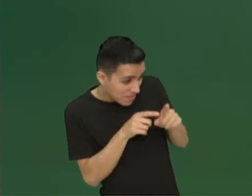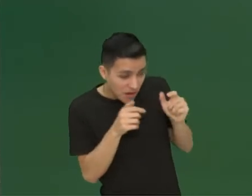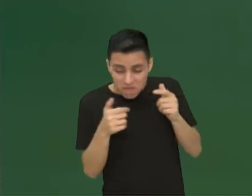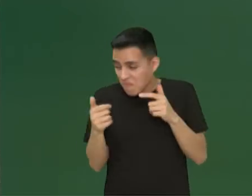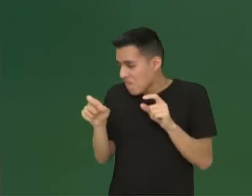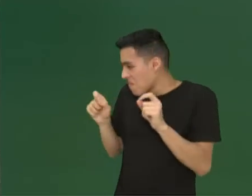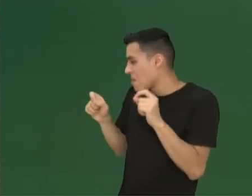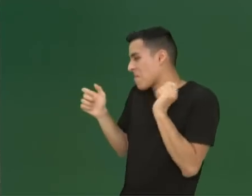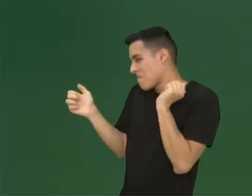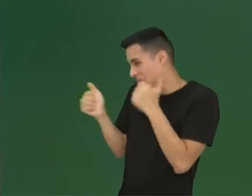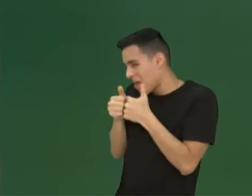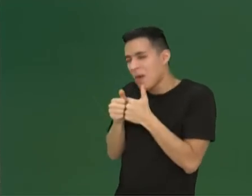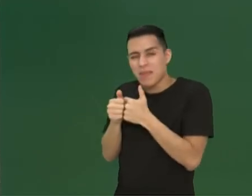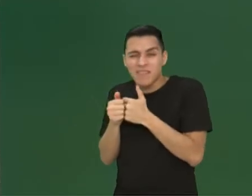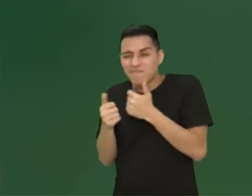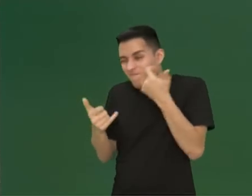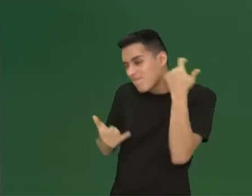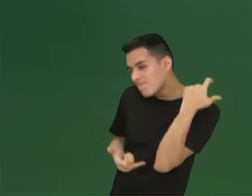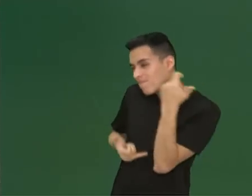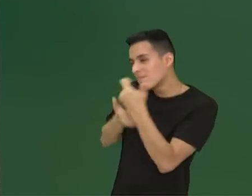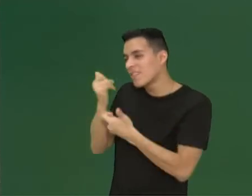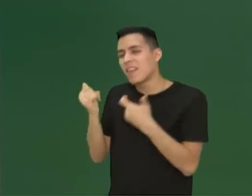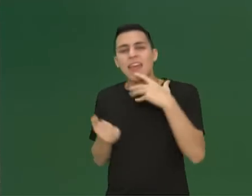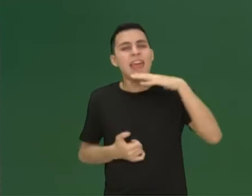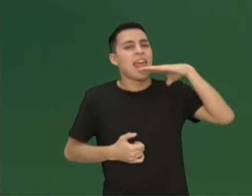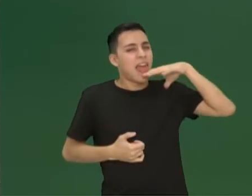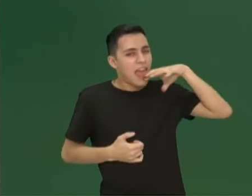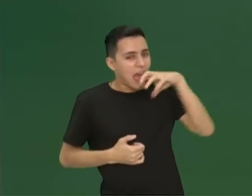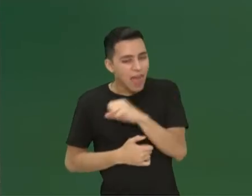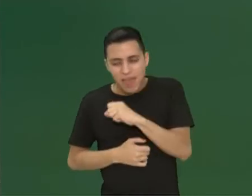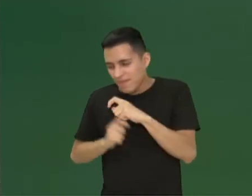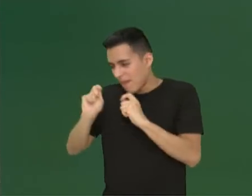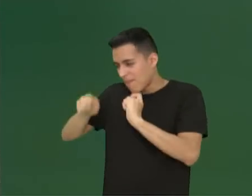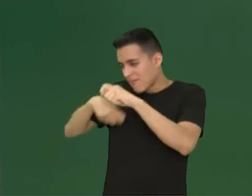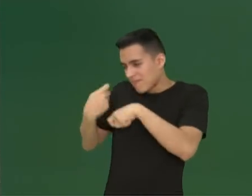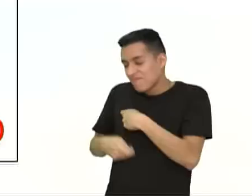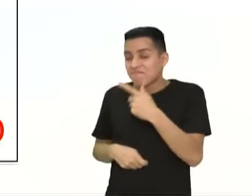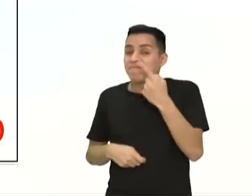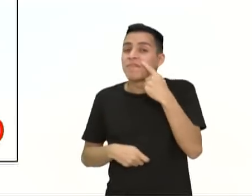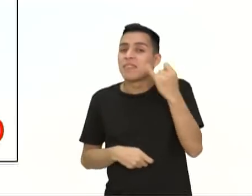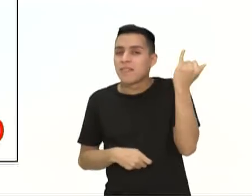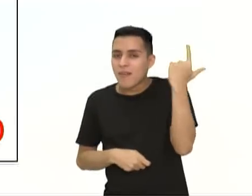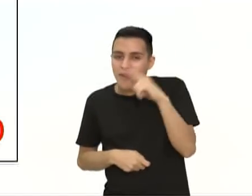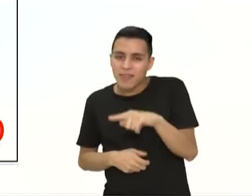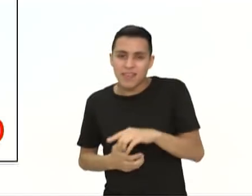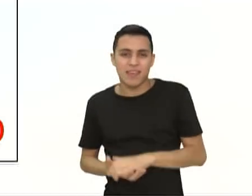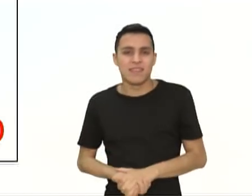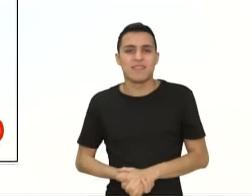não está aí do lado? Fale bem rápido e eu quero ver se você consegue.